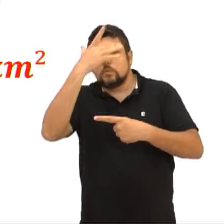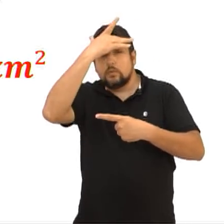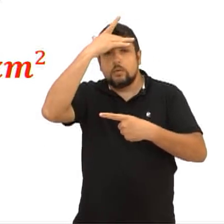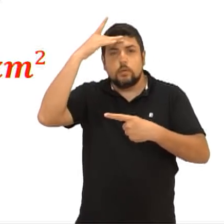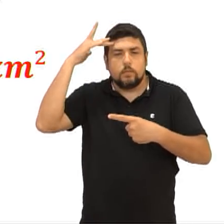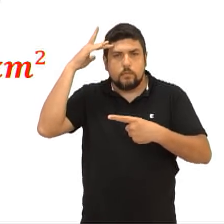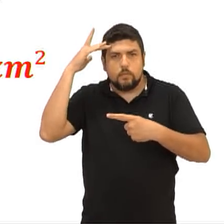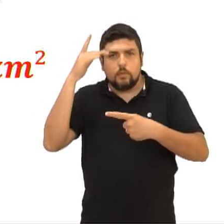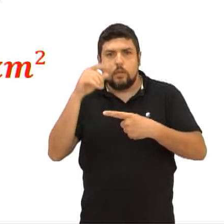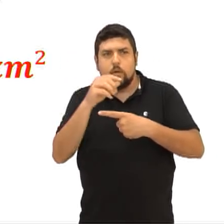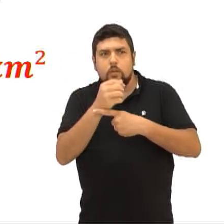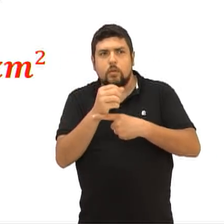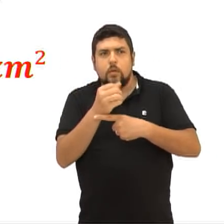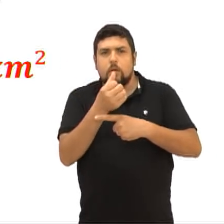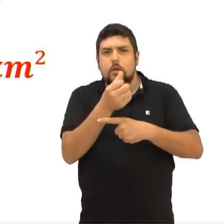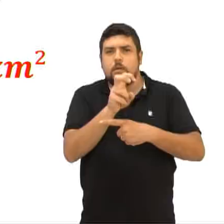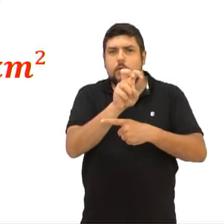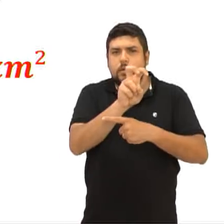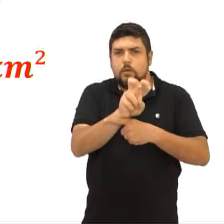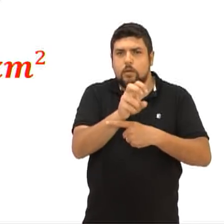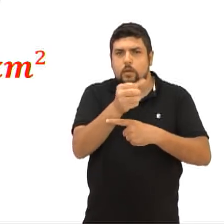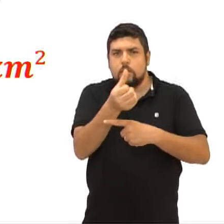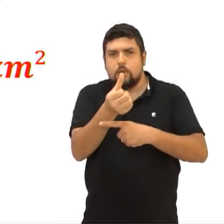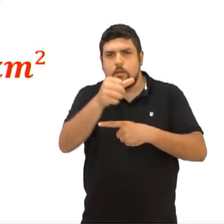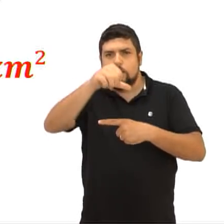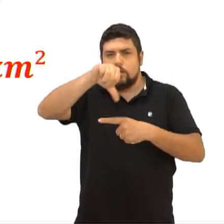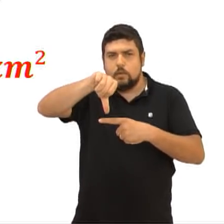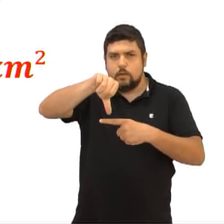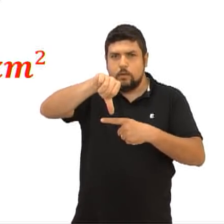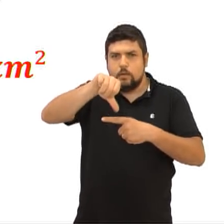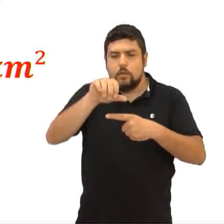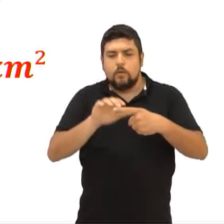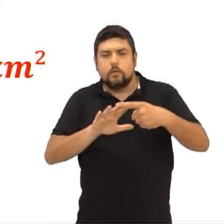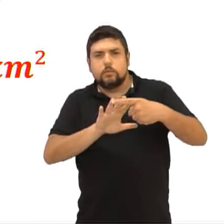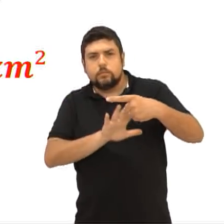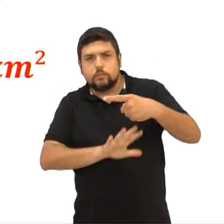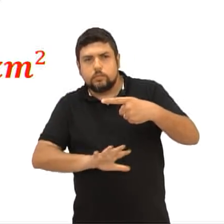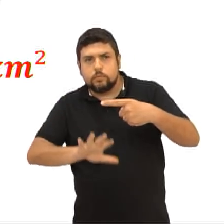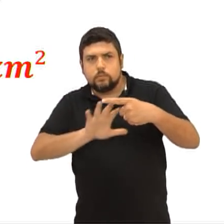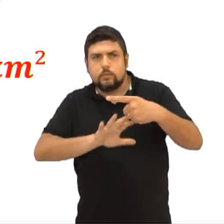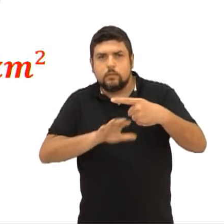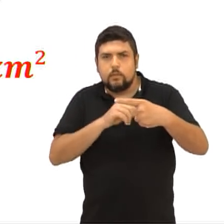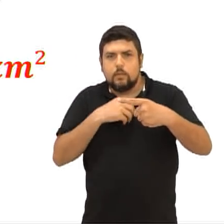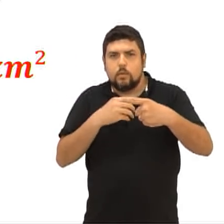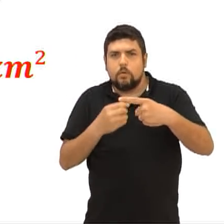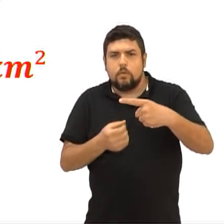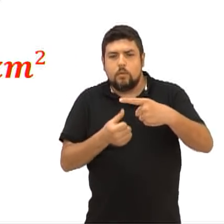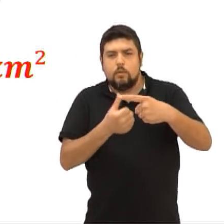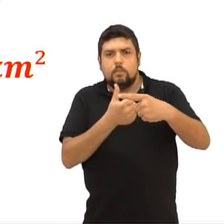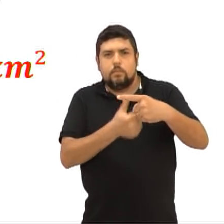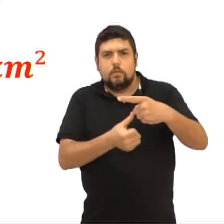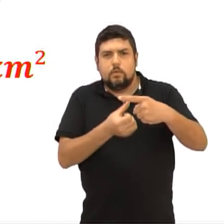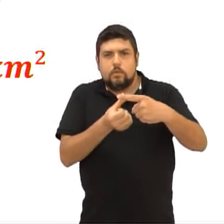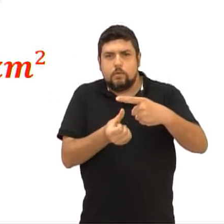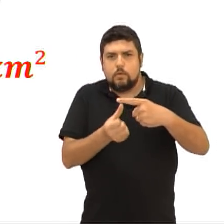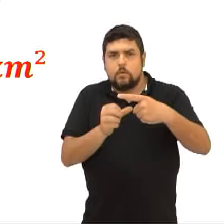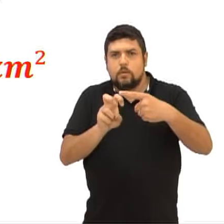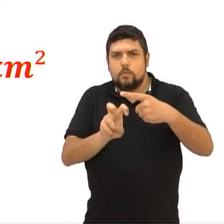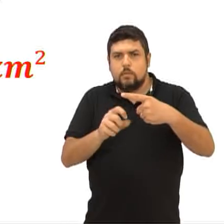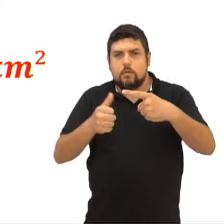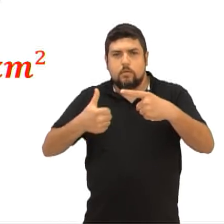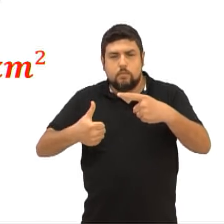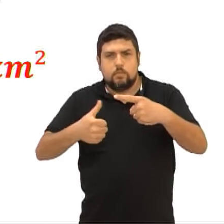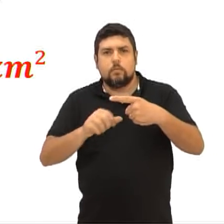seria 569, sobre a área que ele também passou para vocês, 1.651.